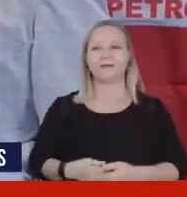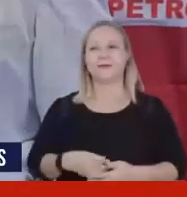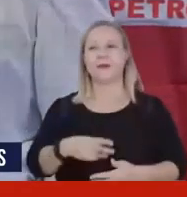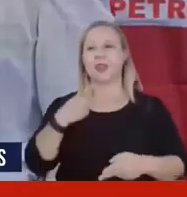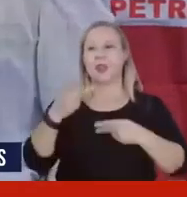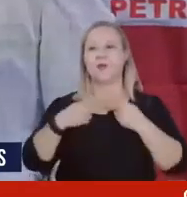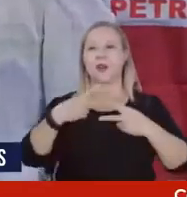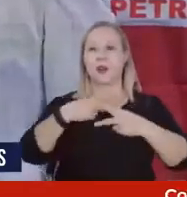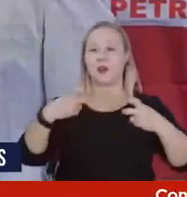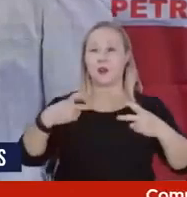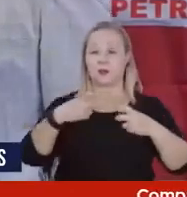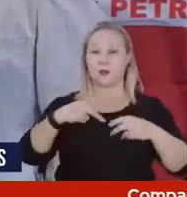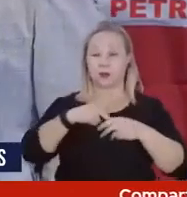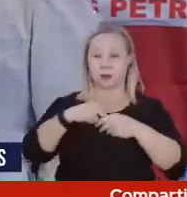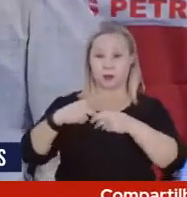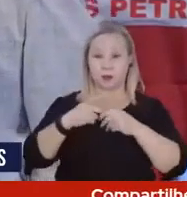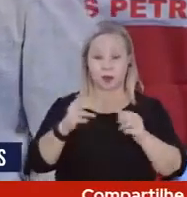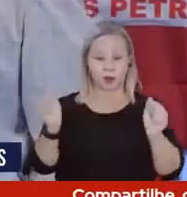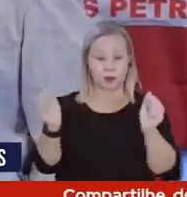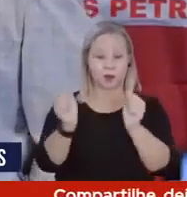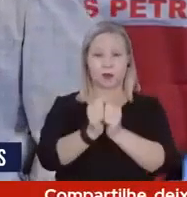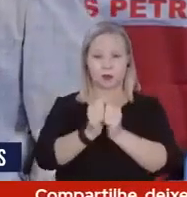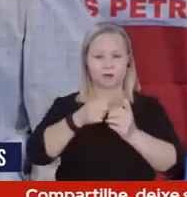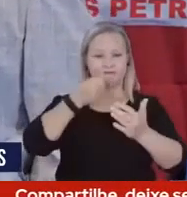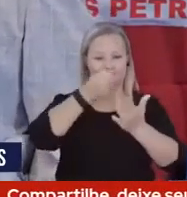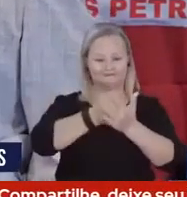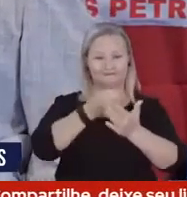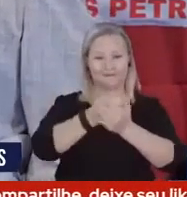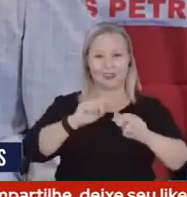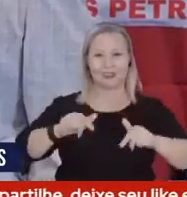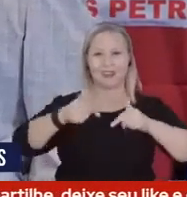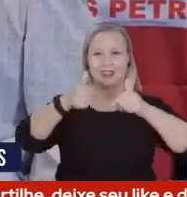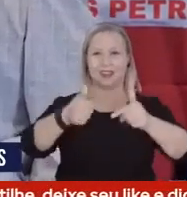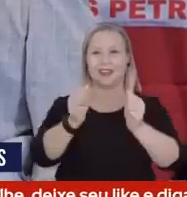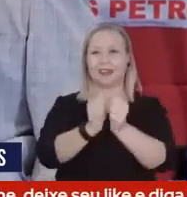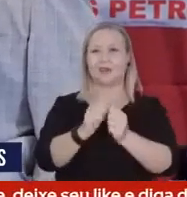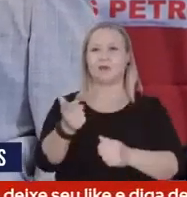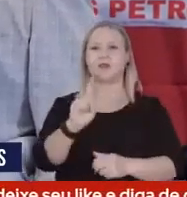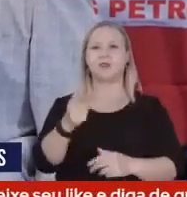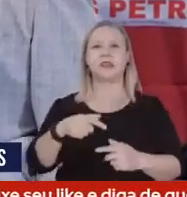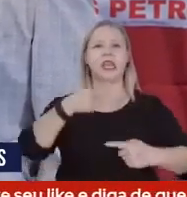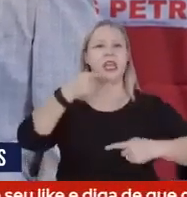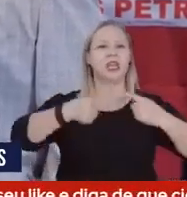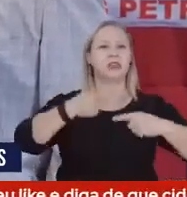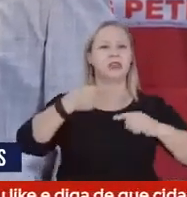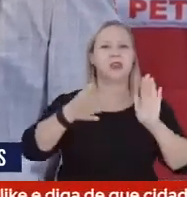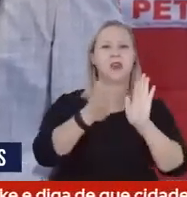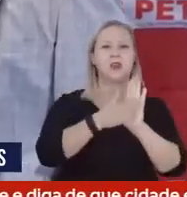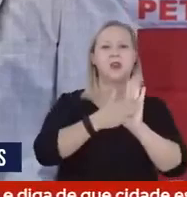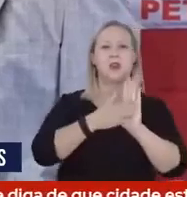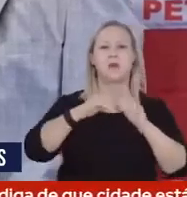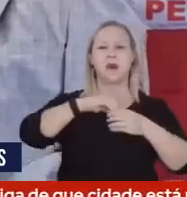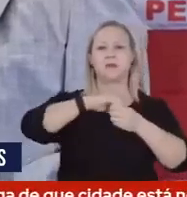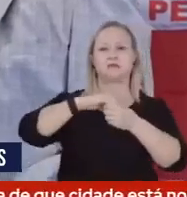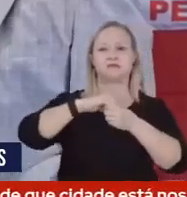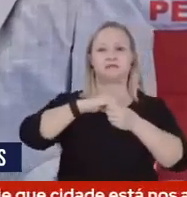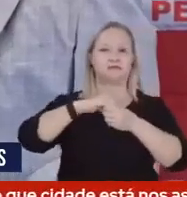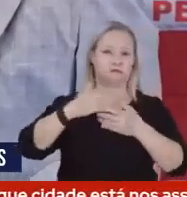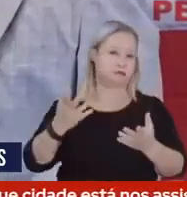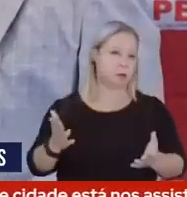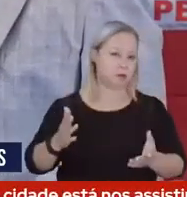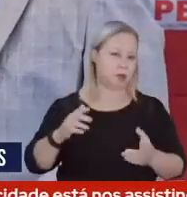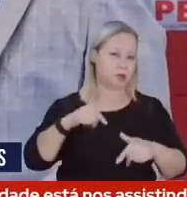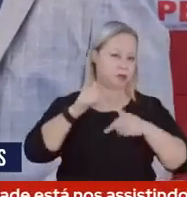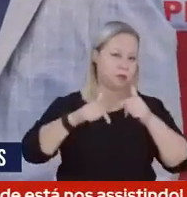juntos dessa luta e nós não estamos aqui discutindo pautas corporativas, a discussão não é essa. A discussão é a Petrobras para o povo